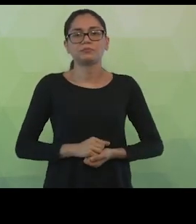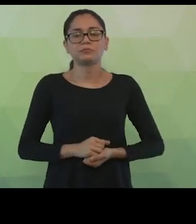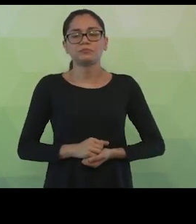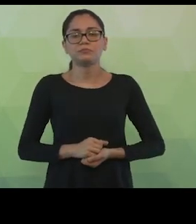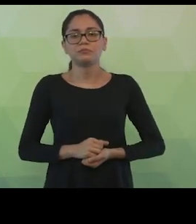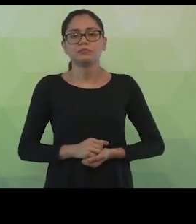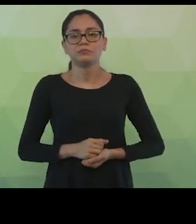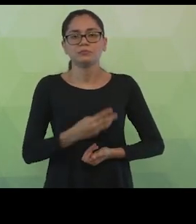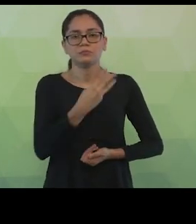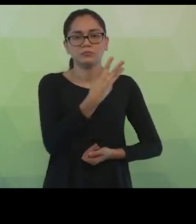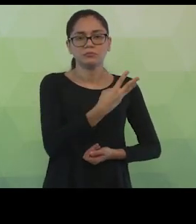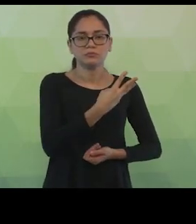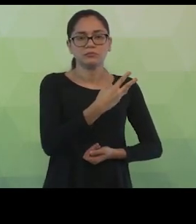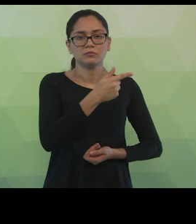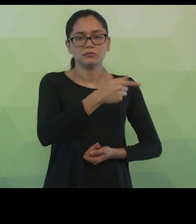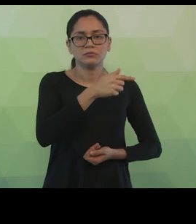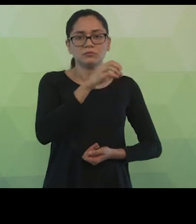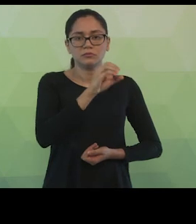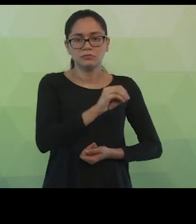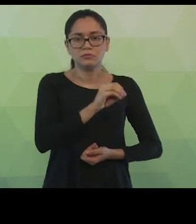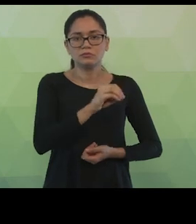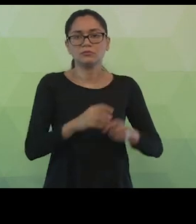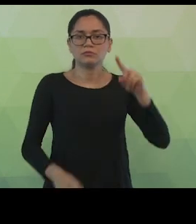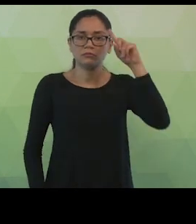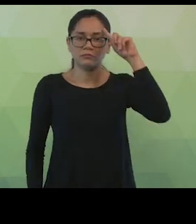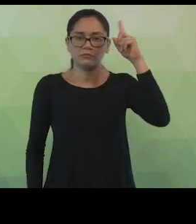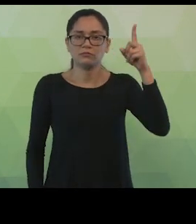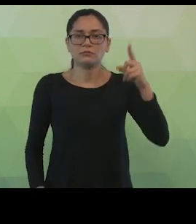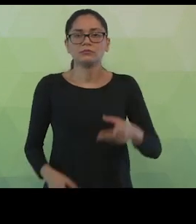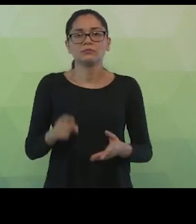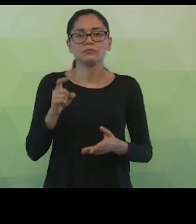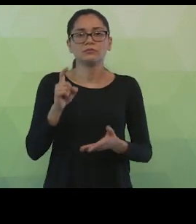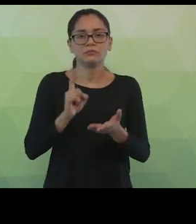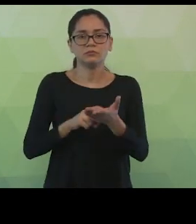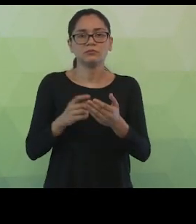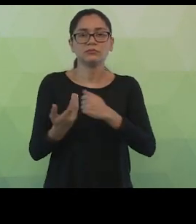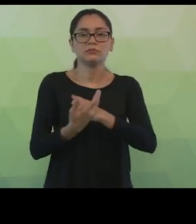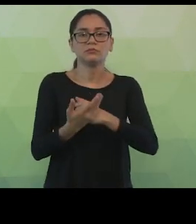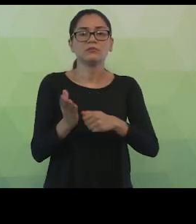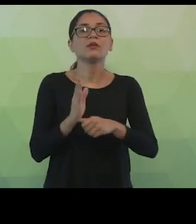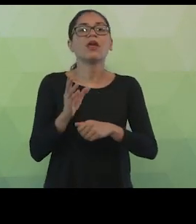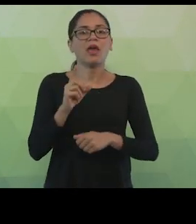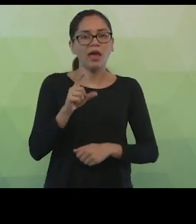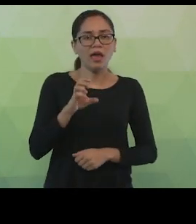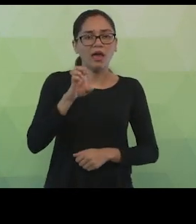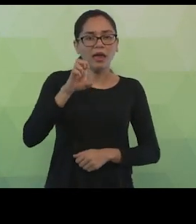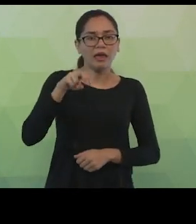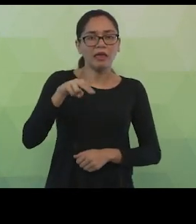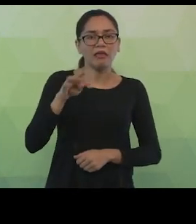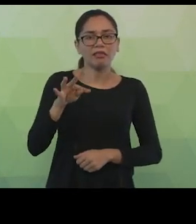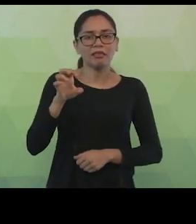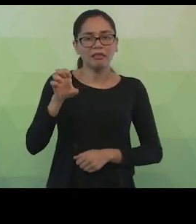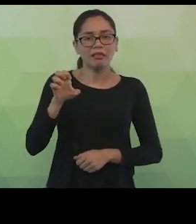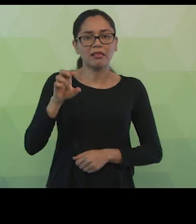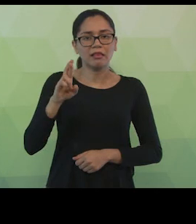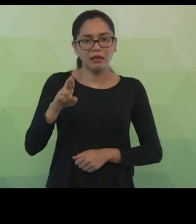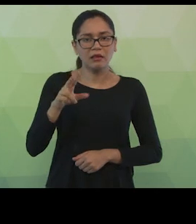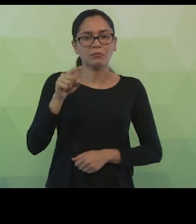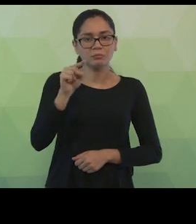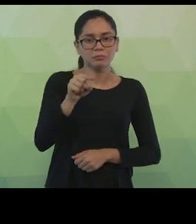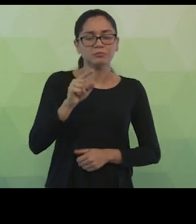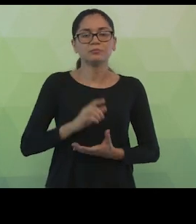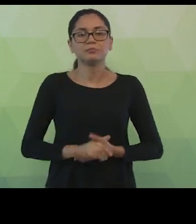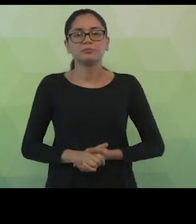colocar 370 dias, dou um enter. Então, 370 dias equivalem